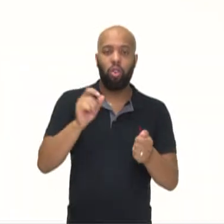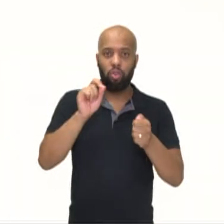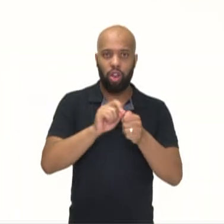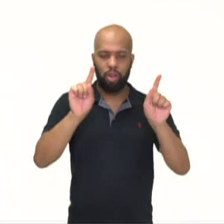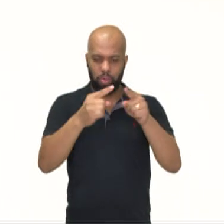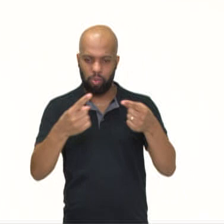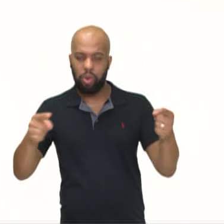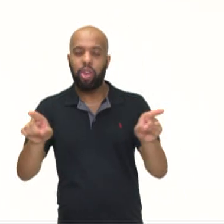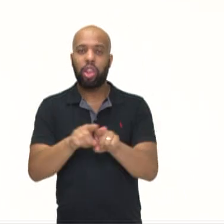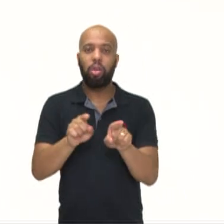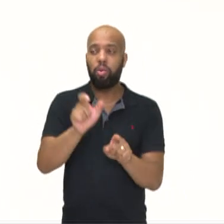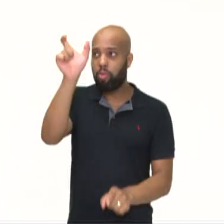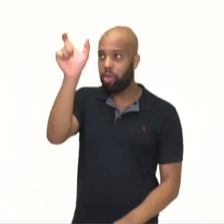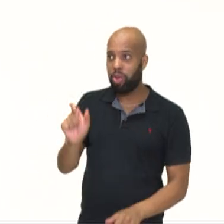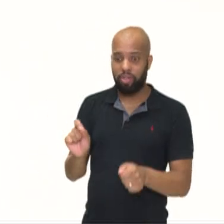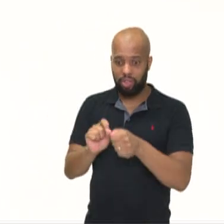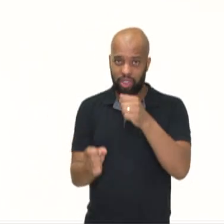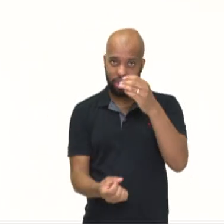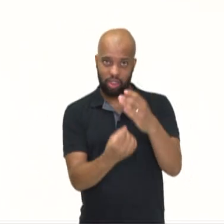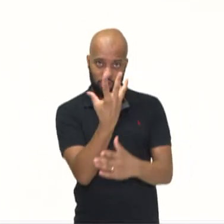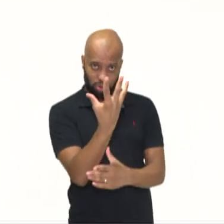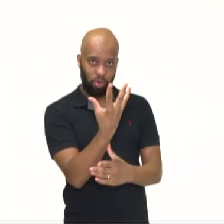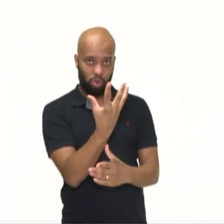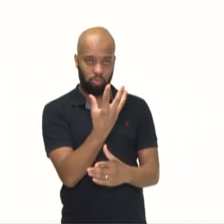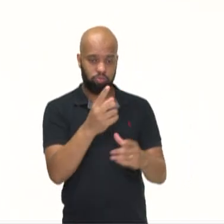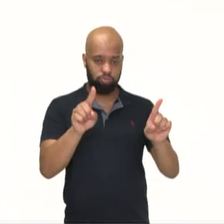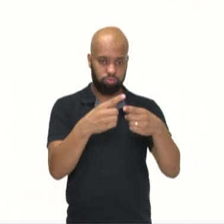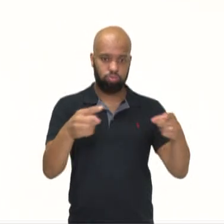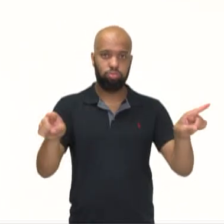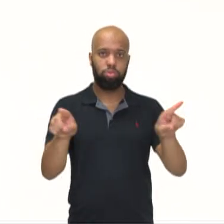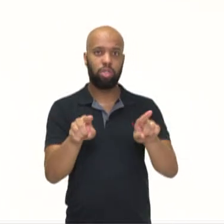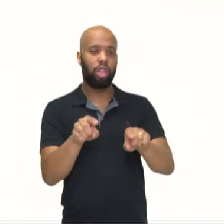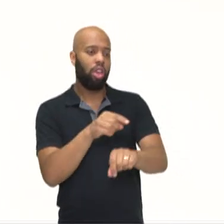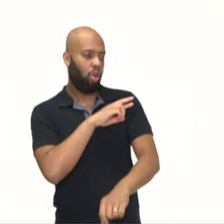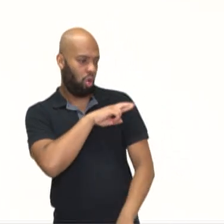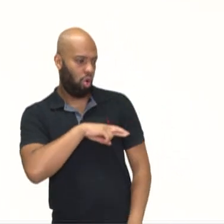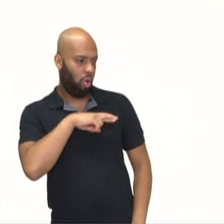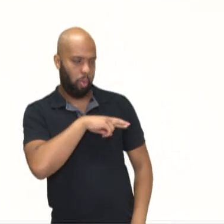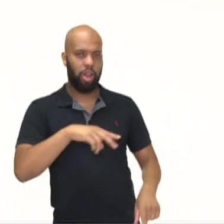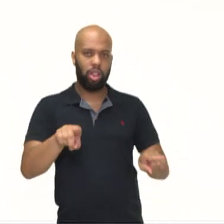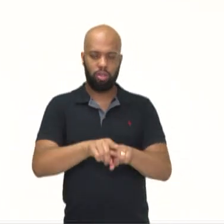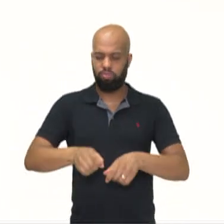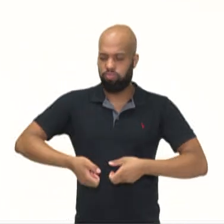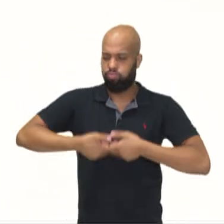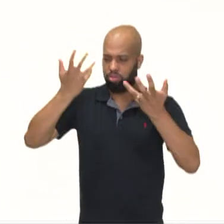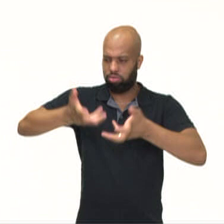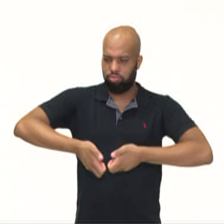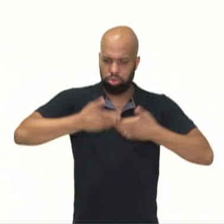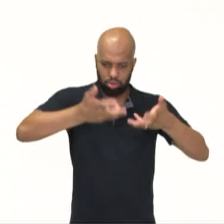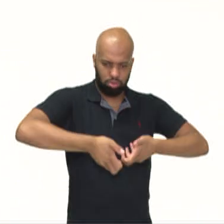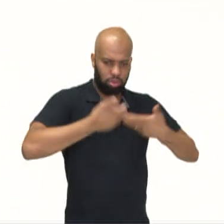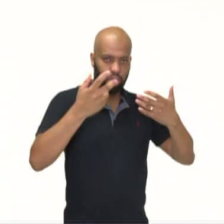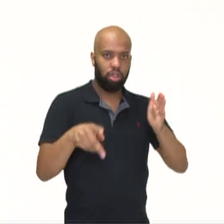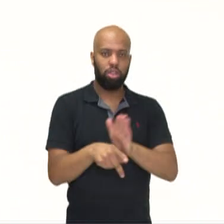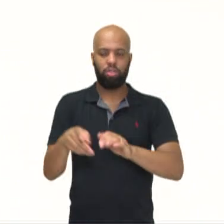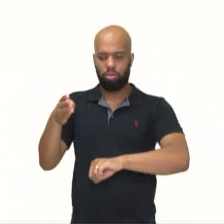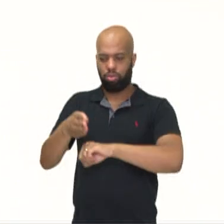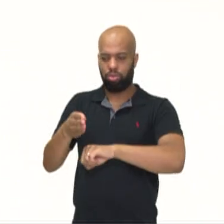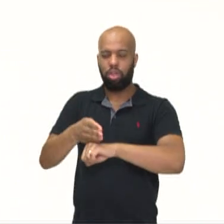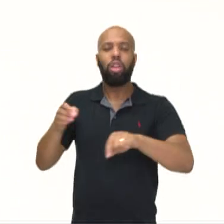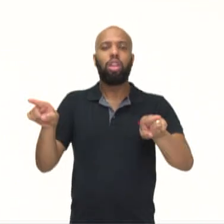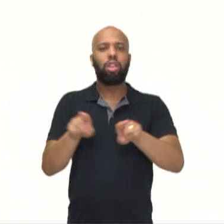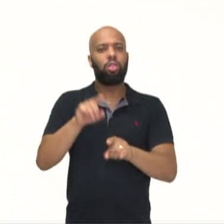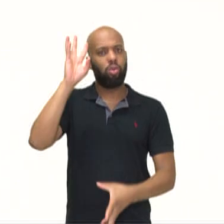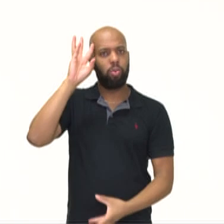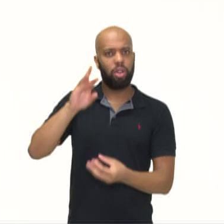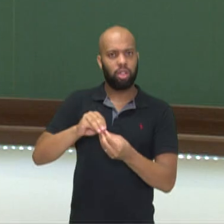e compositores românticos e expressionistas, que é da parte moderna, compreender e analisar o que é